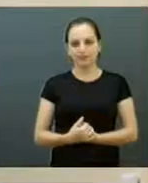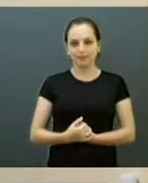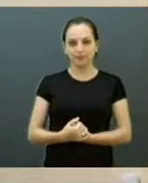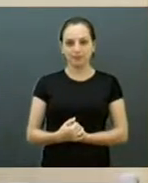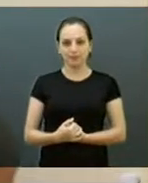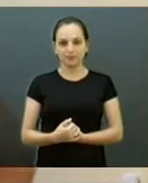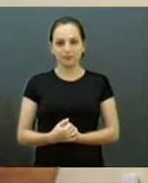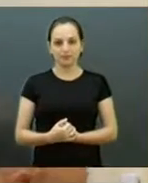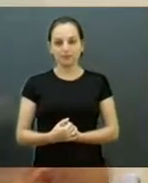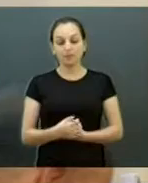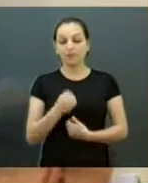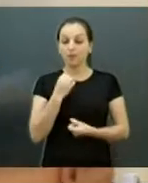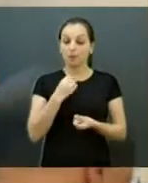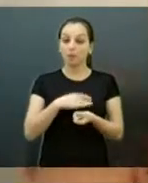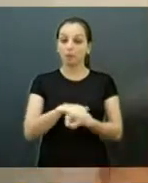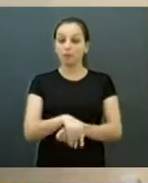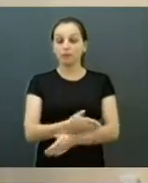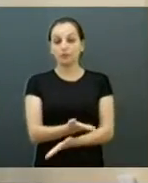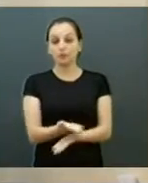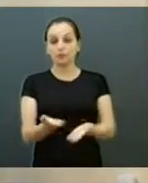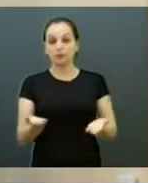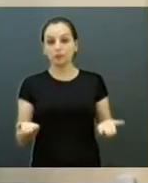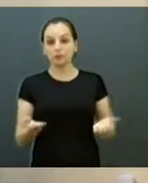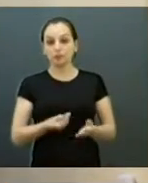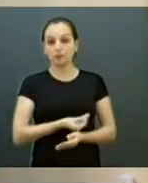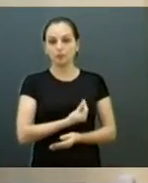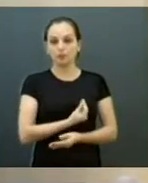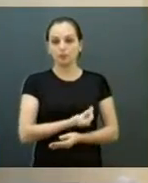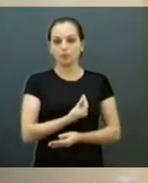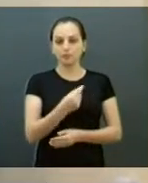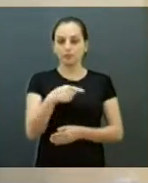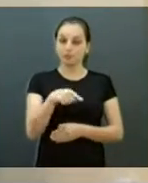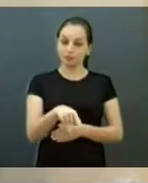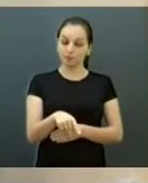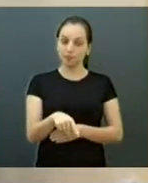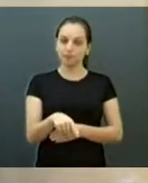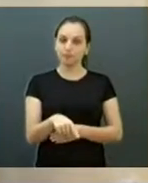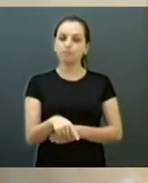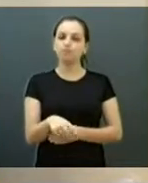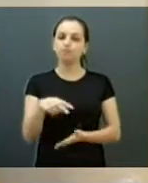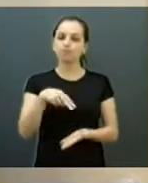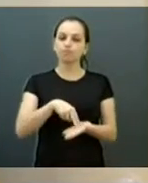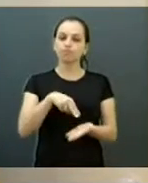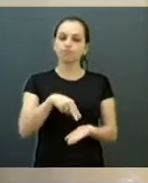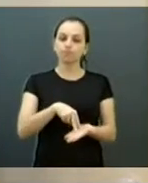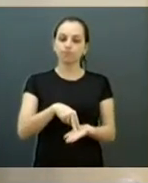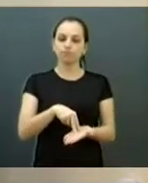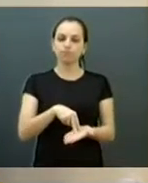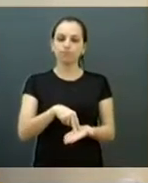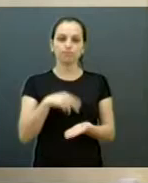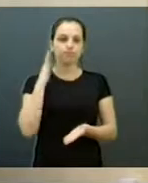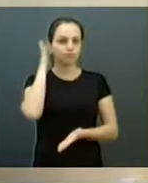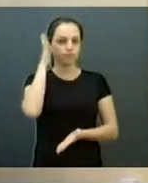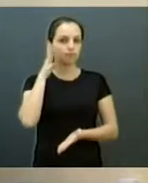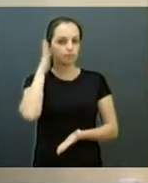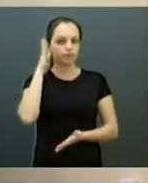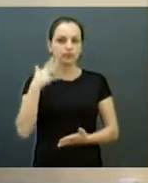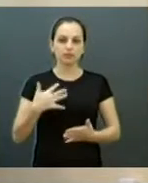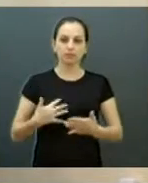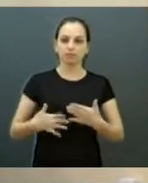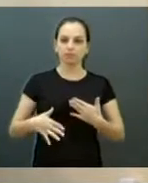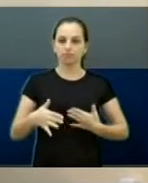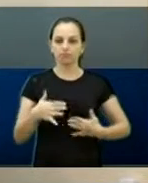boa noite a todos aqui presente é é subir aqui nessa tribuna tranqüilo